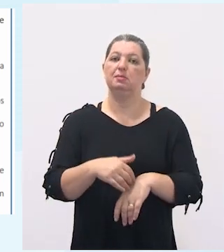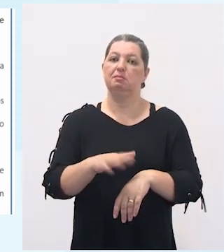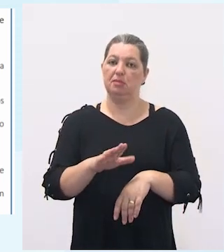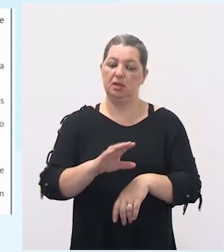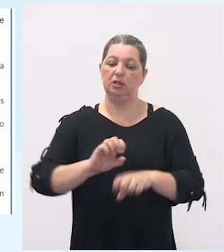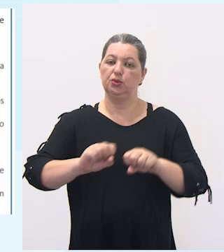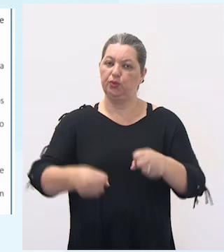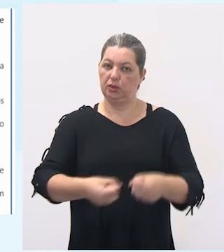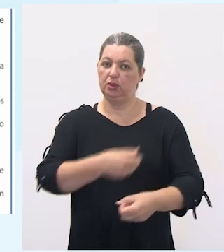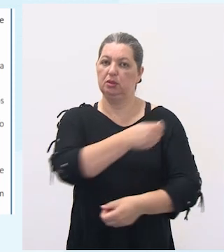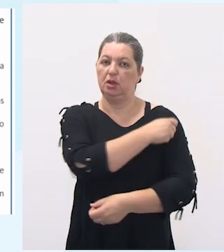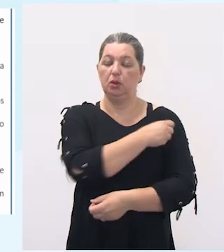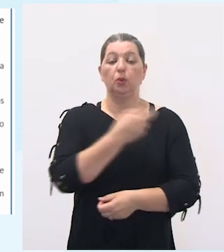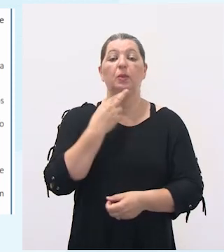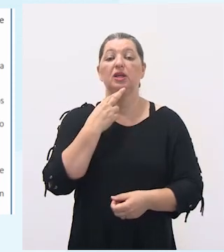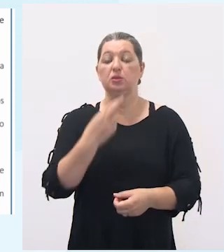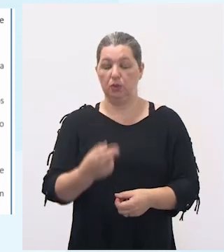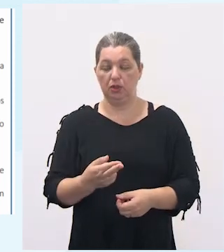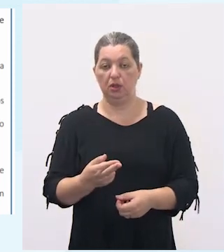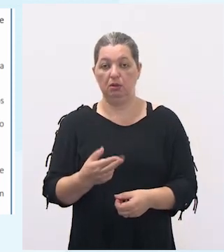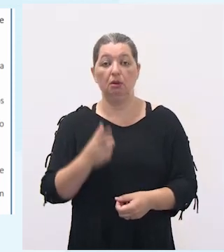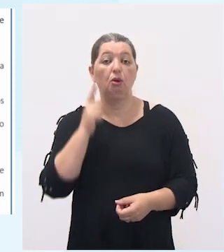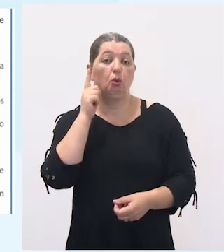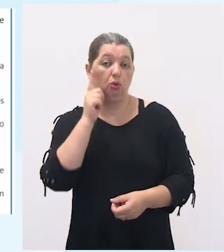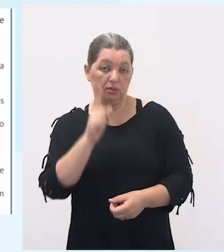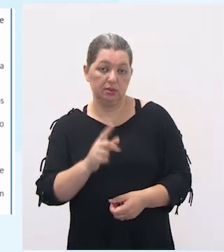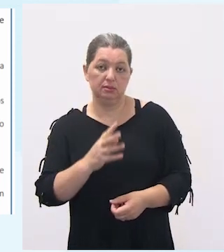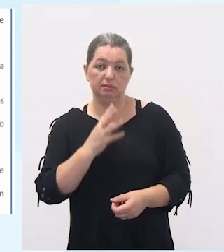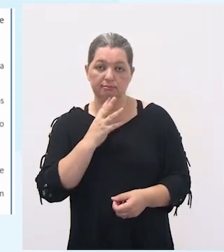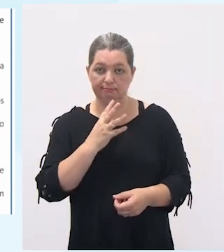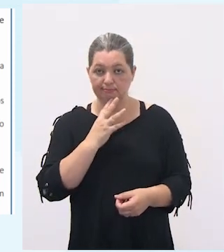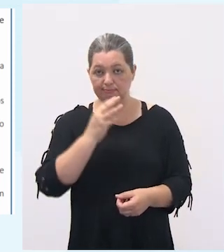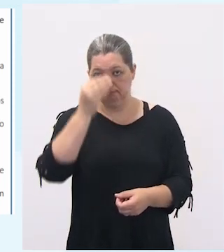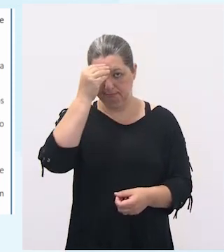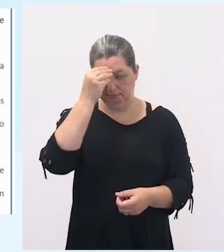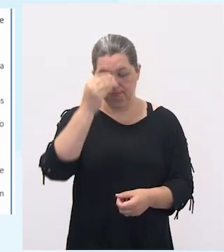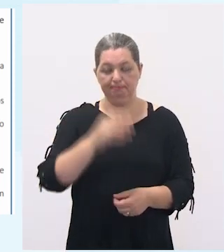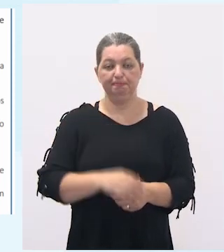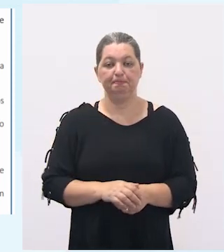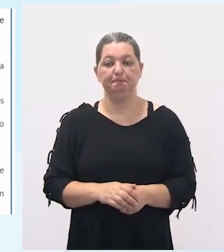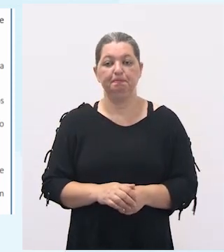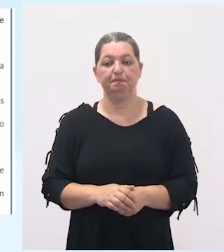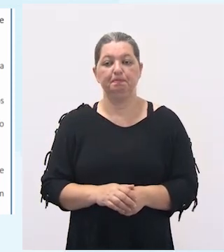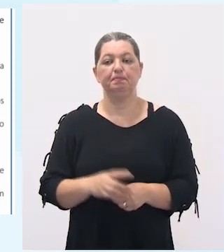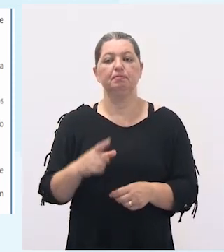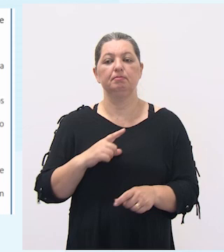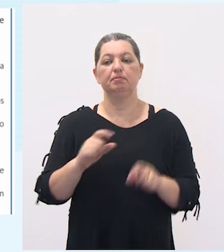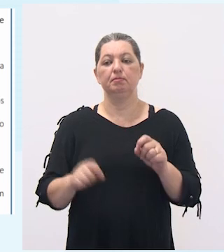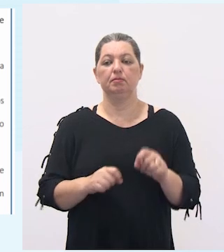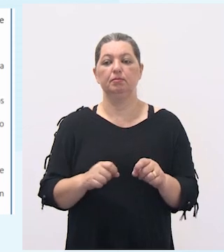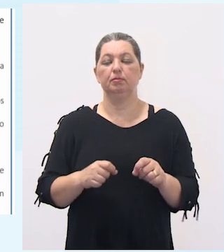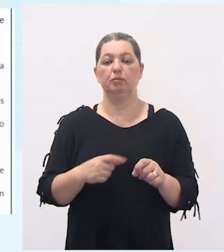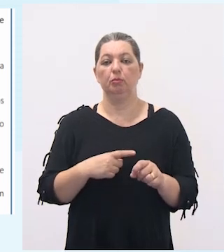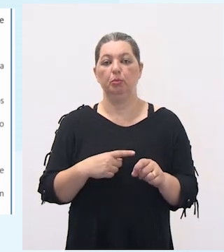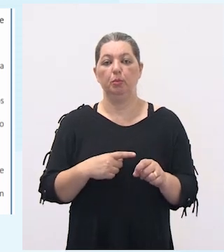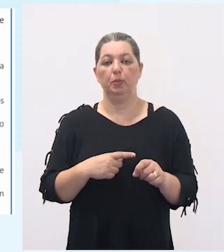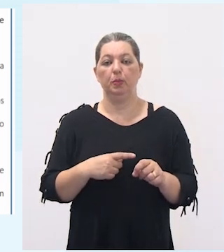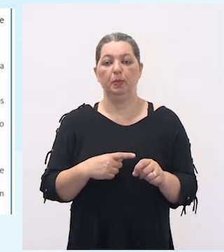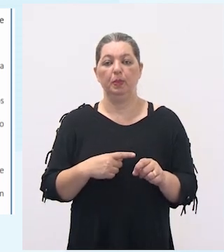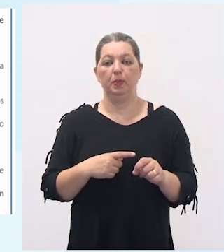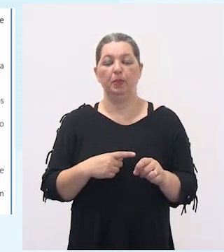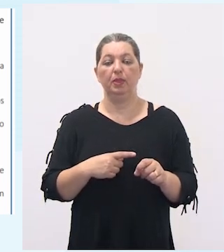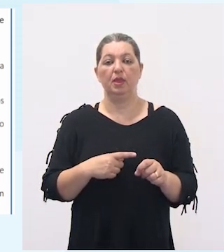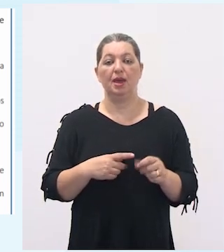para responder e para chegar a esse conhecimento. Então, ela é considerada, e se eu tenho até